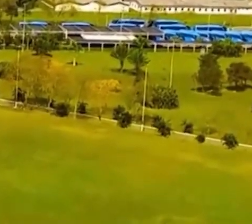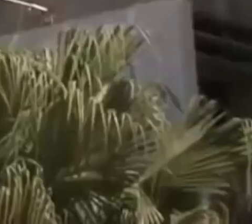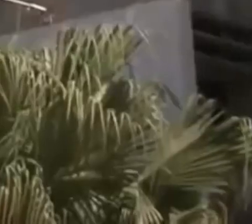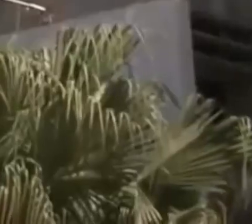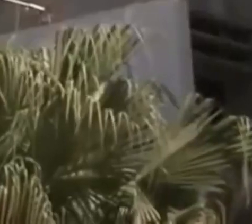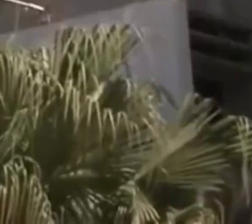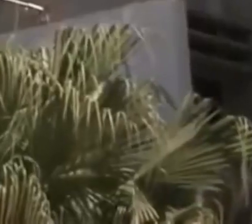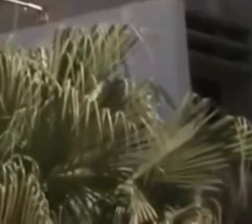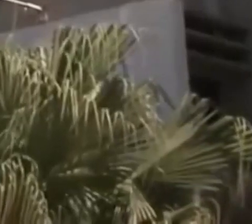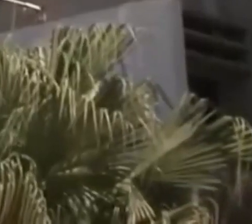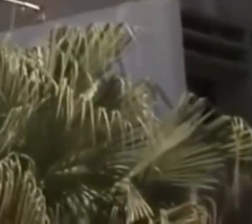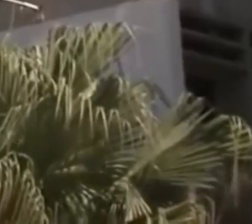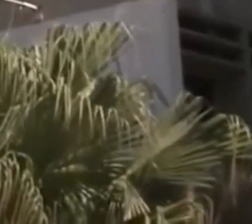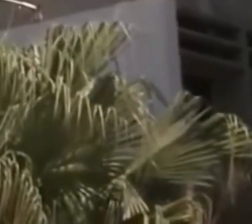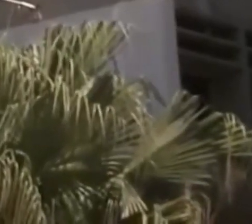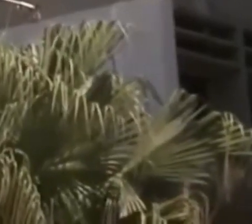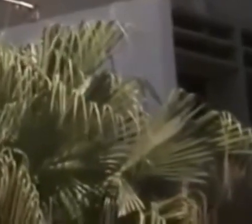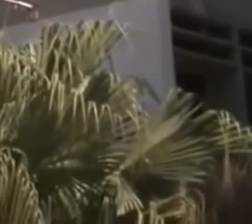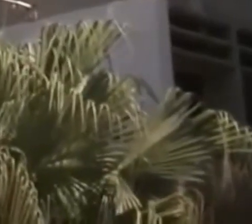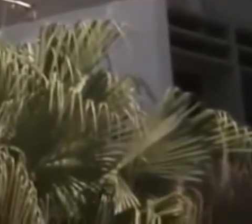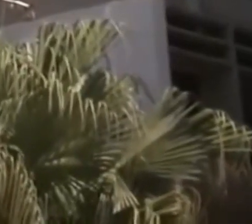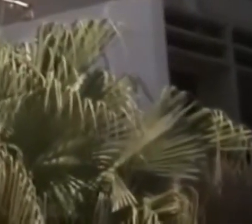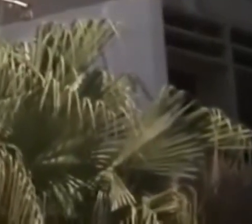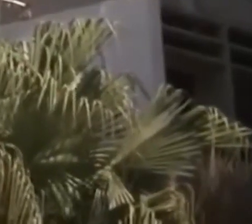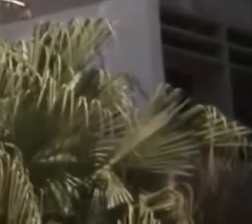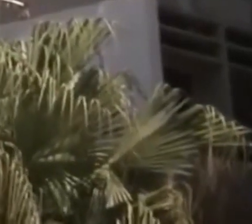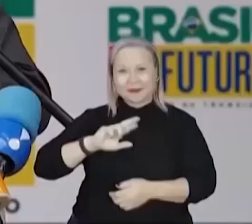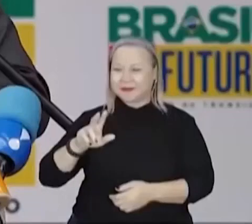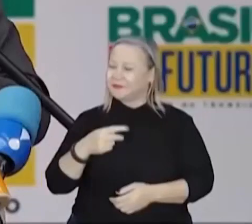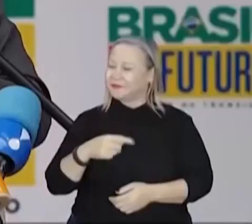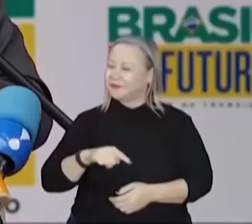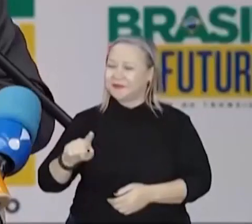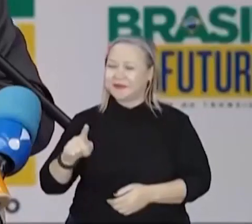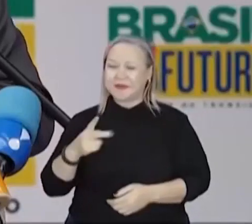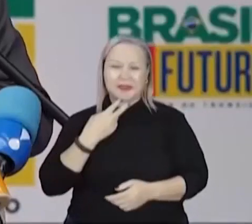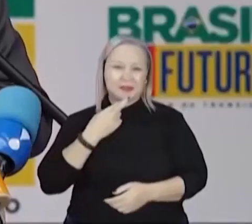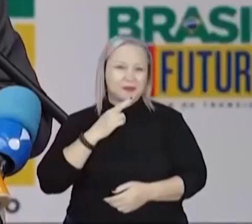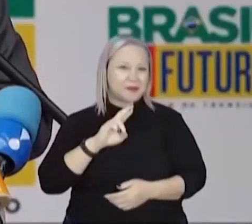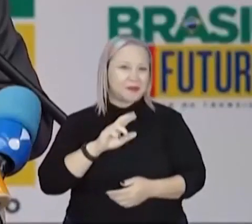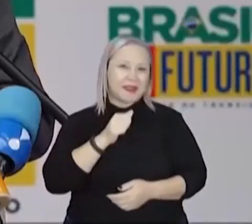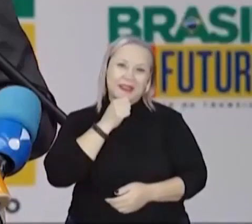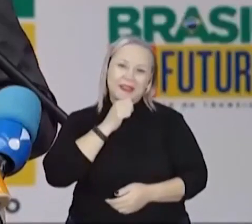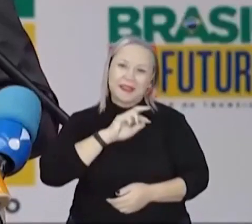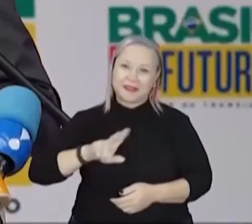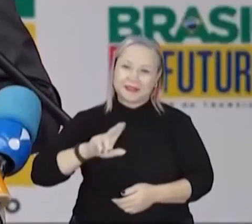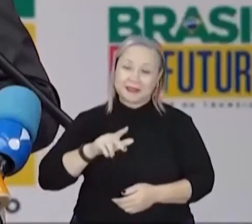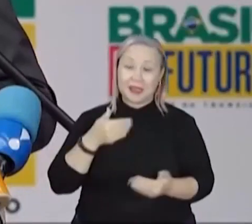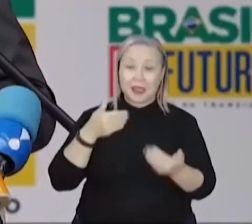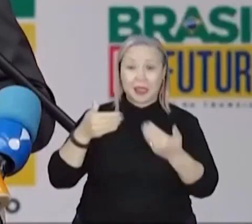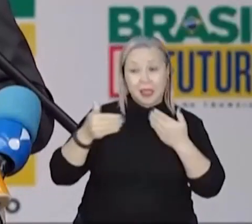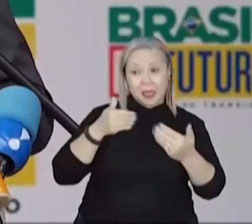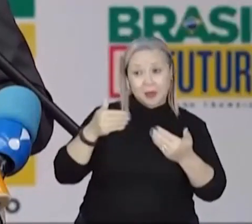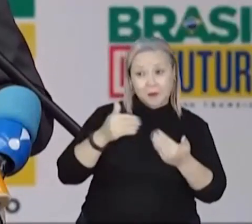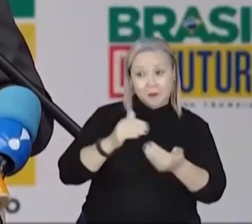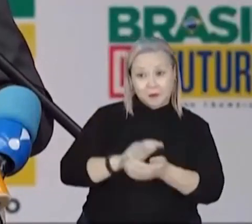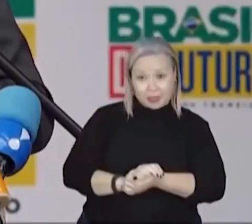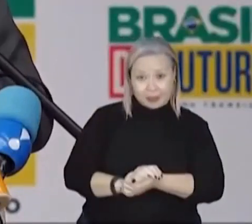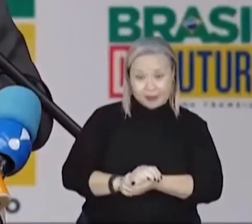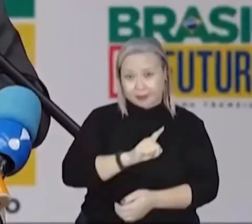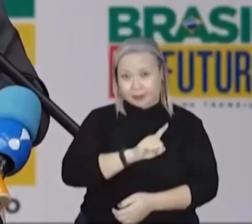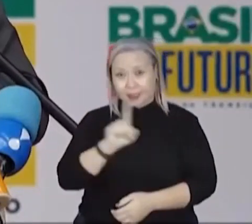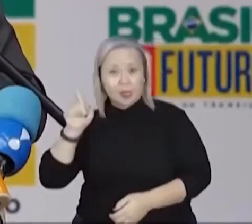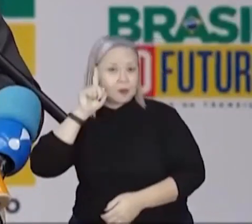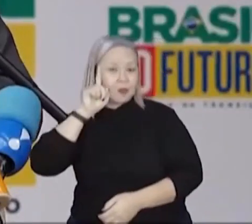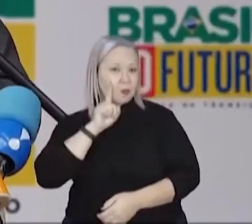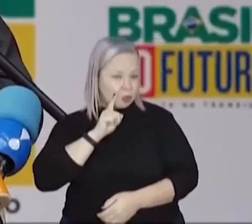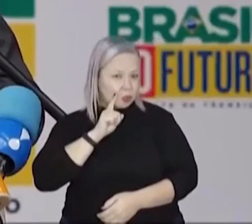SA e a Conab, a Companhia Nacional de Abastecimento. No despacho, o presidente justifica que é necessário assegurar uma